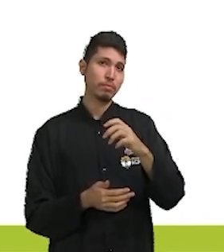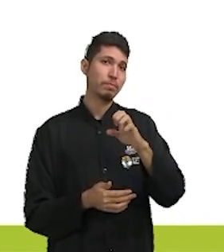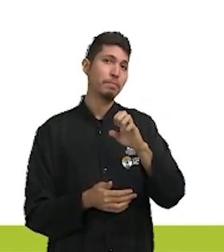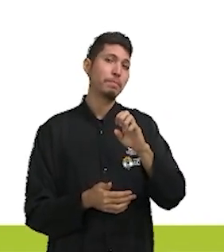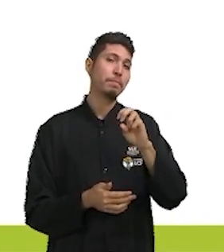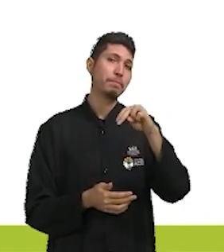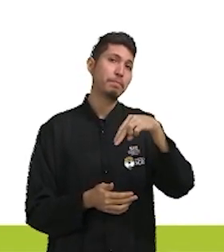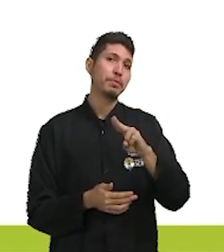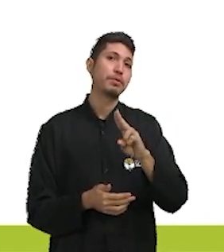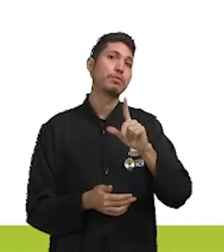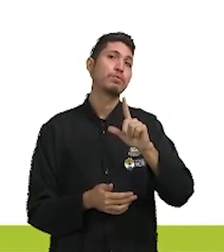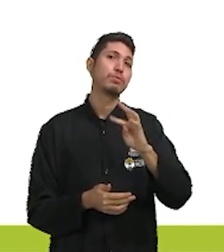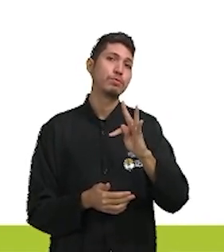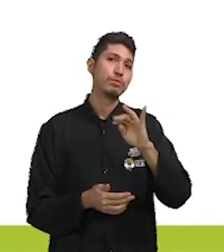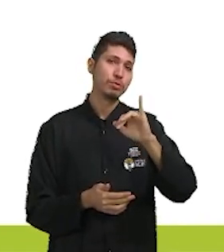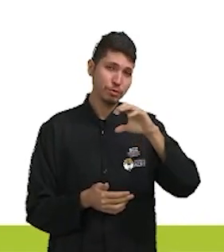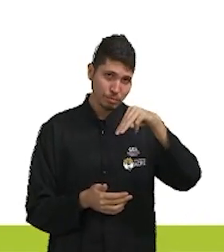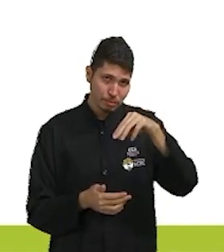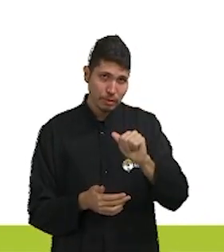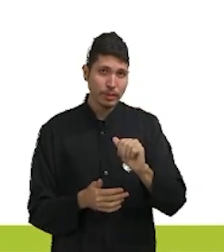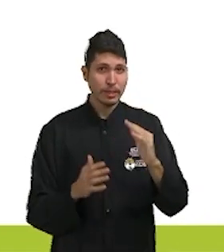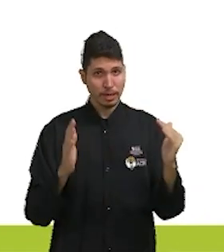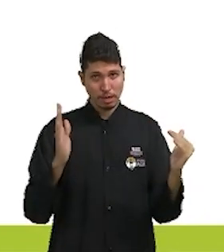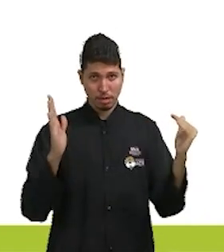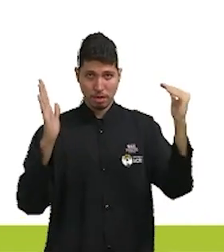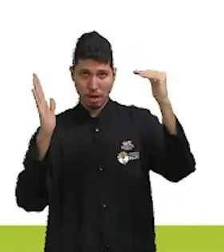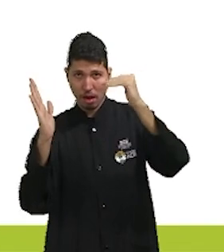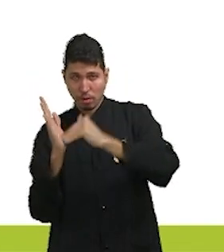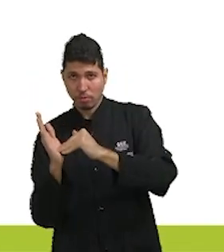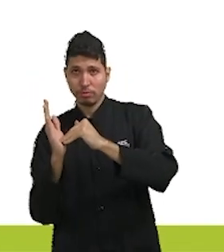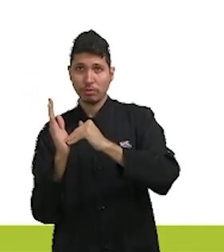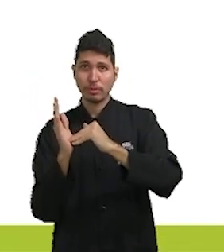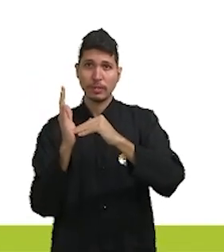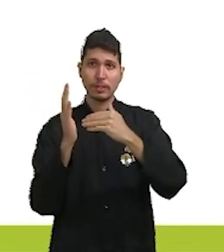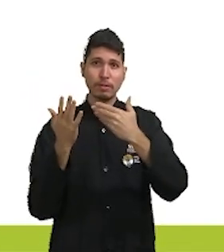reação, com menos 2,33 e menos